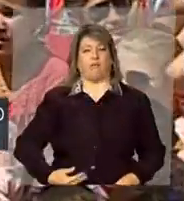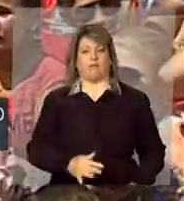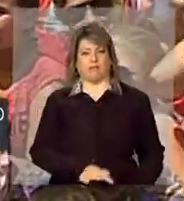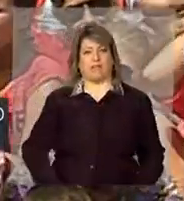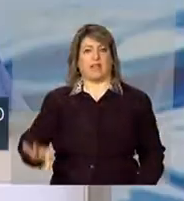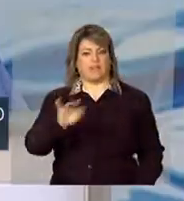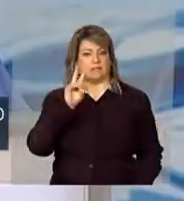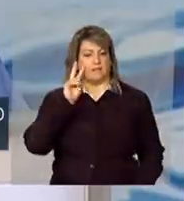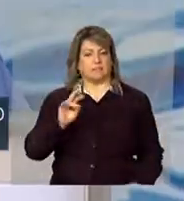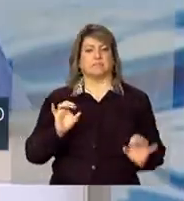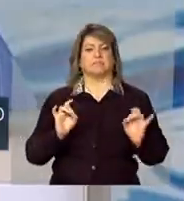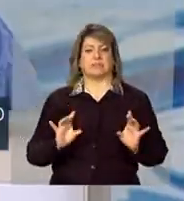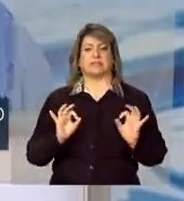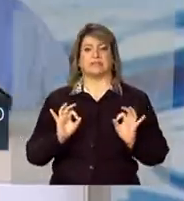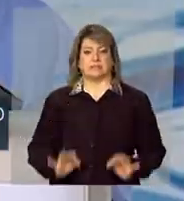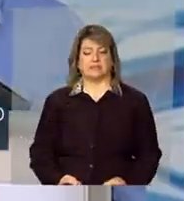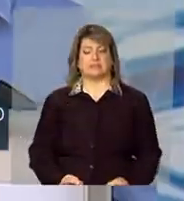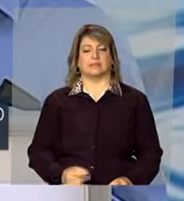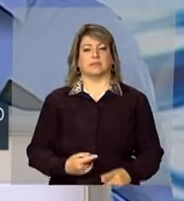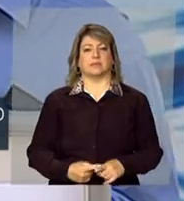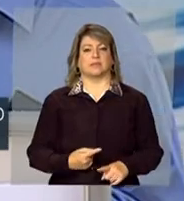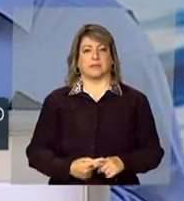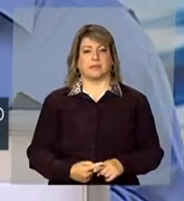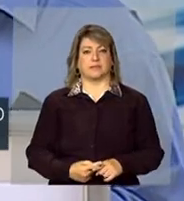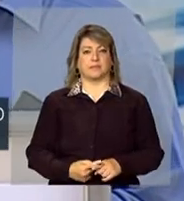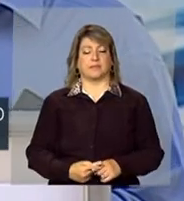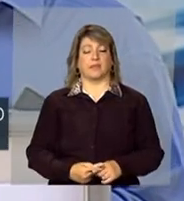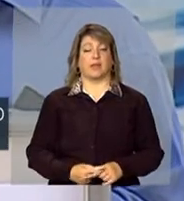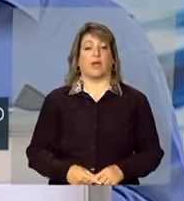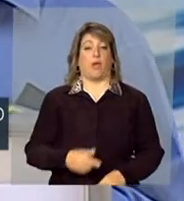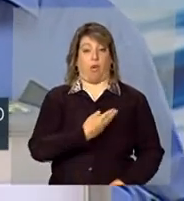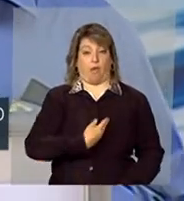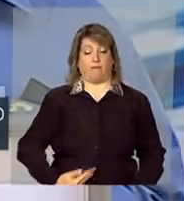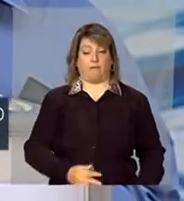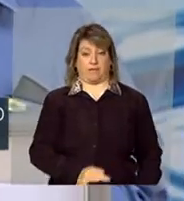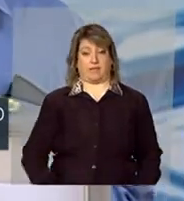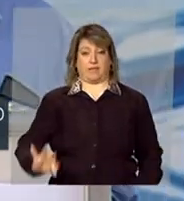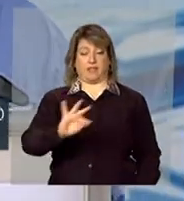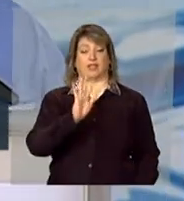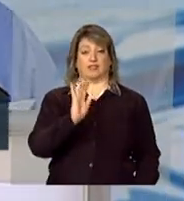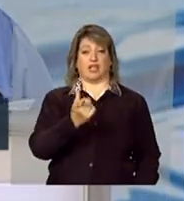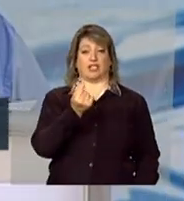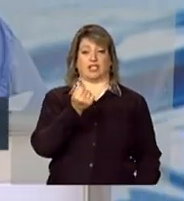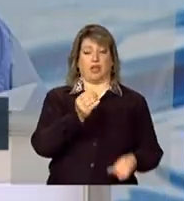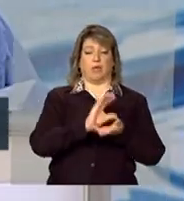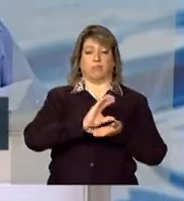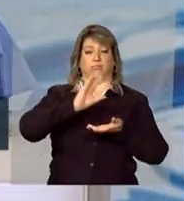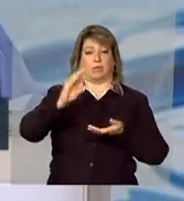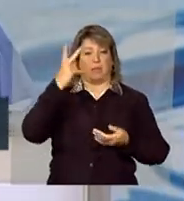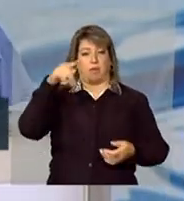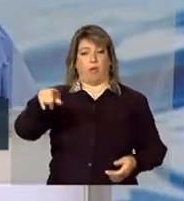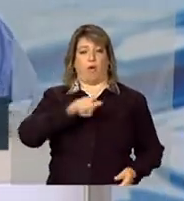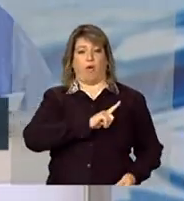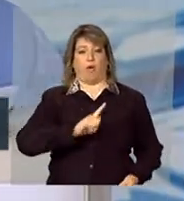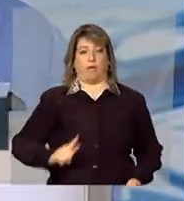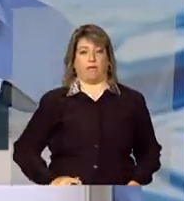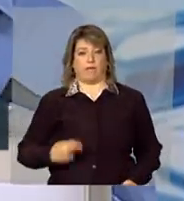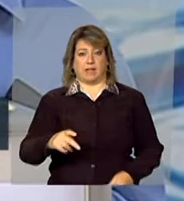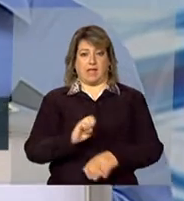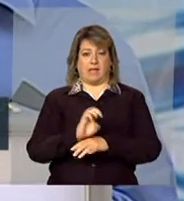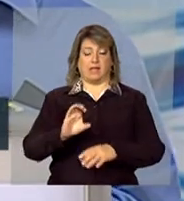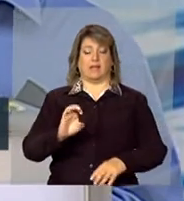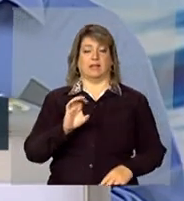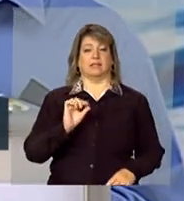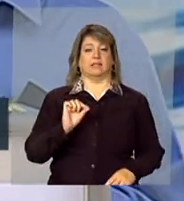federal. O governo federal já repassou para o governo do estado 15 milhões de